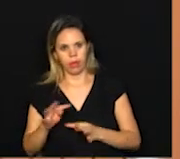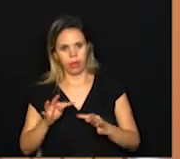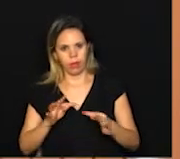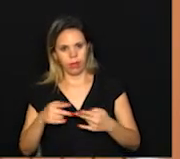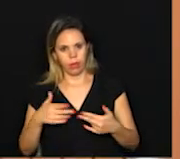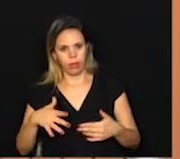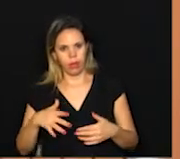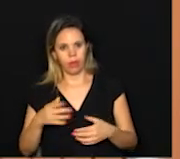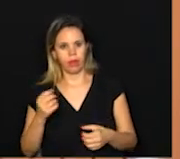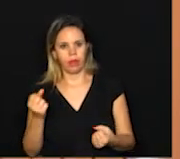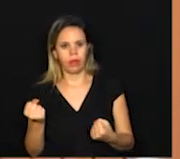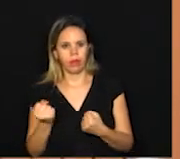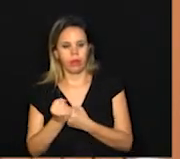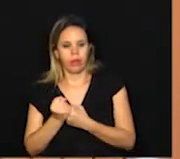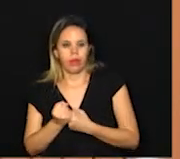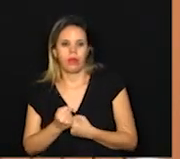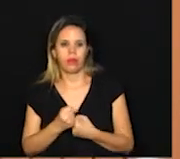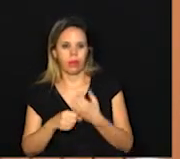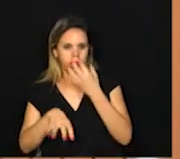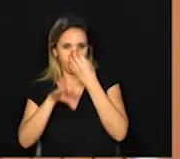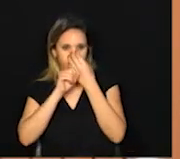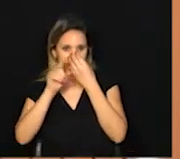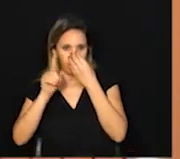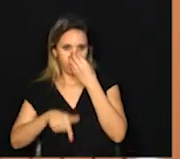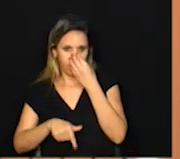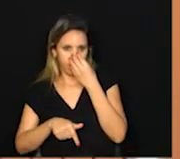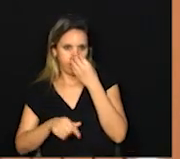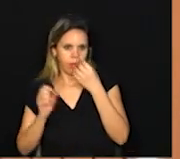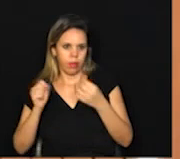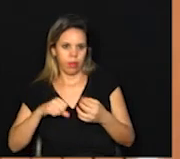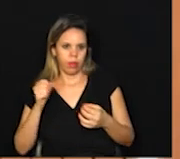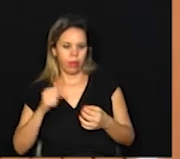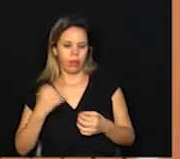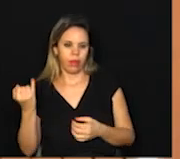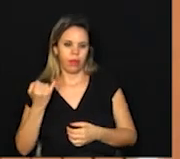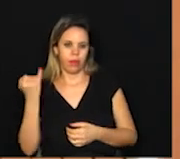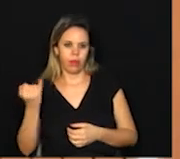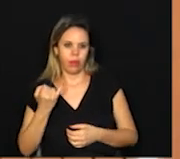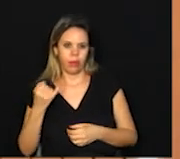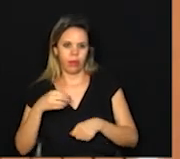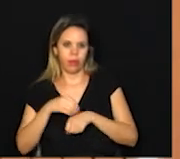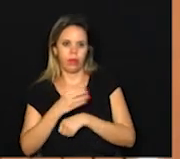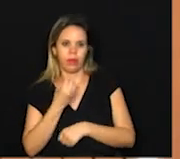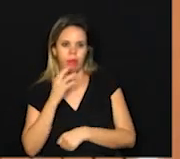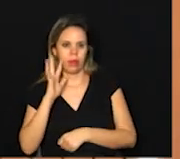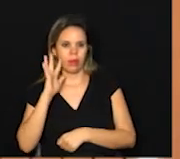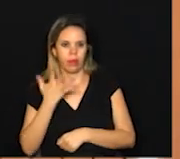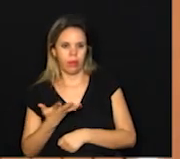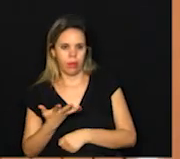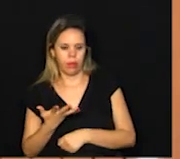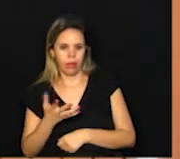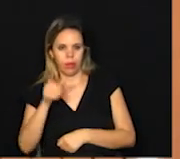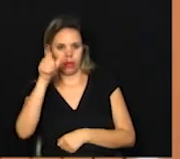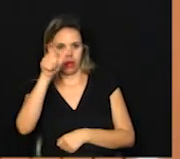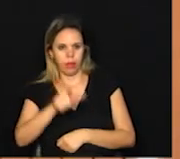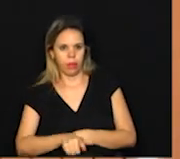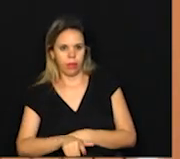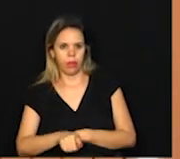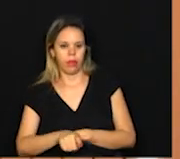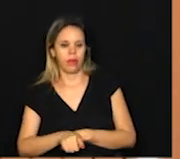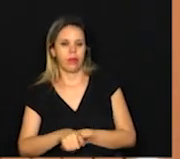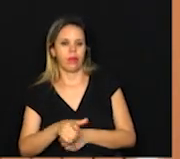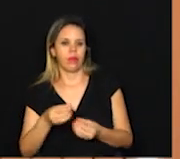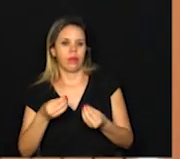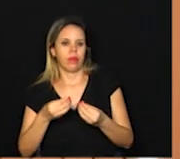terapia de suporte, a oxigenoterapia, ela é sim importante, traz bons resultados para a pessoa que está acometida